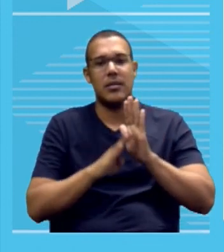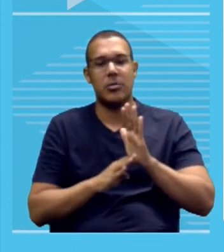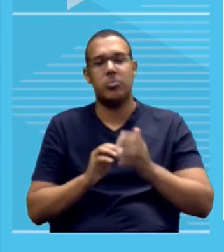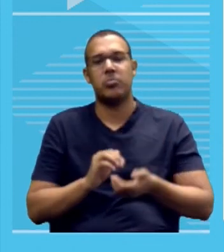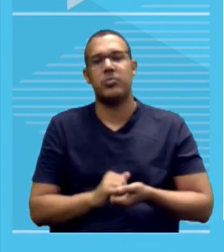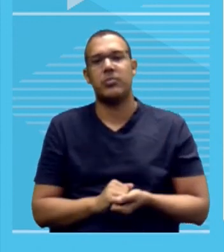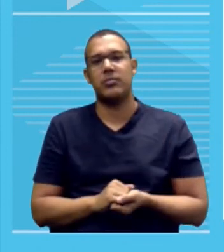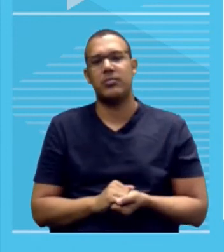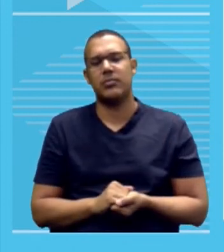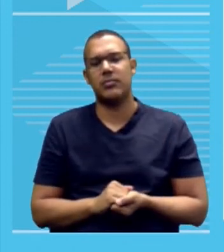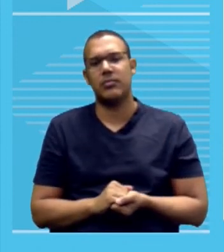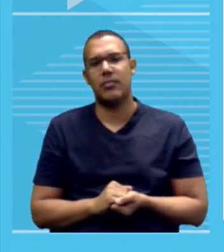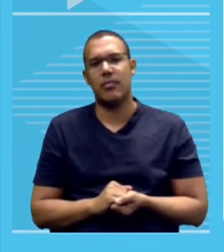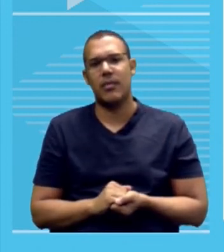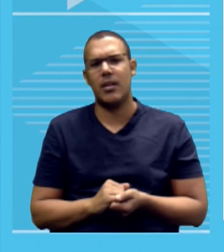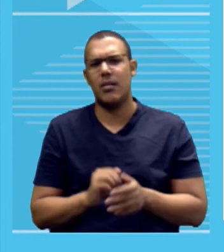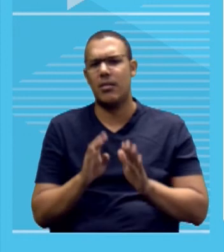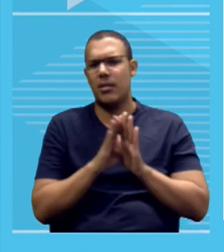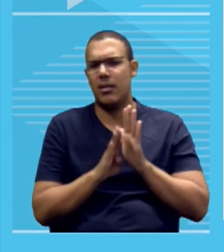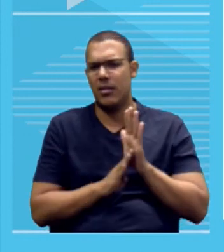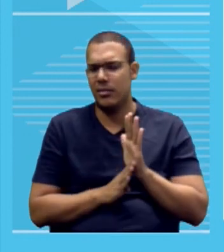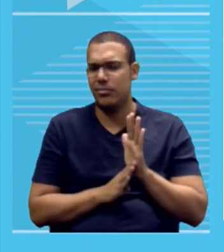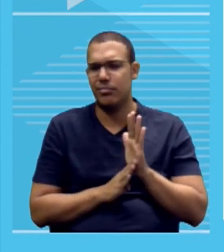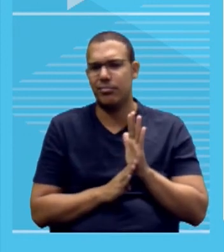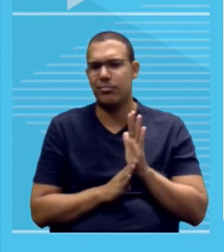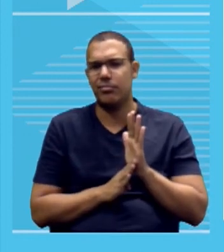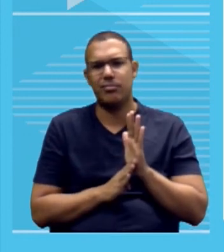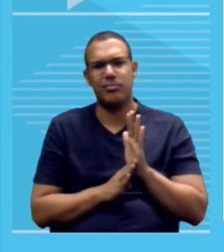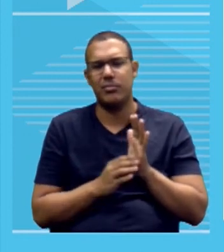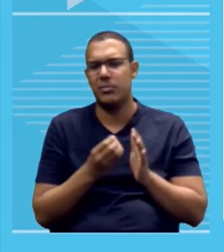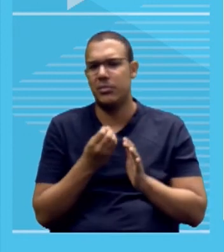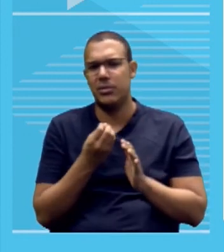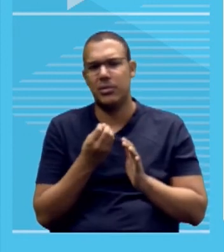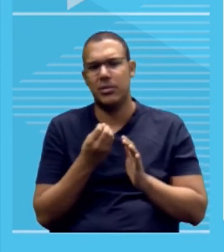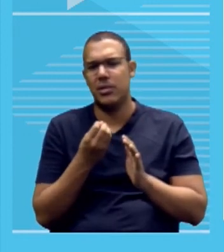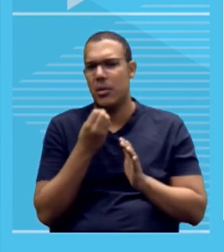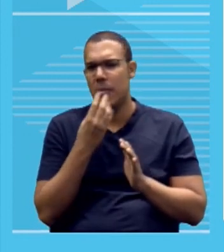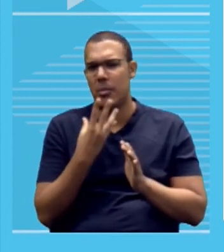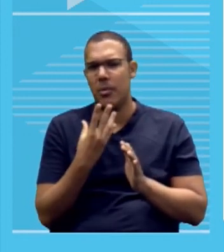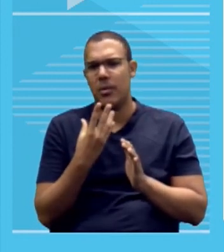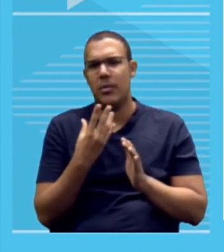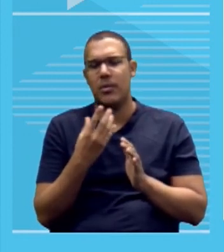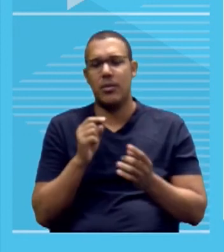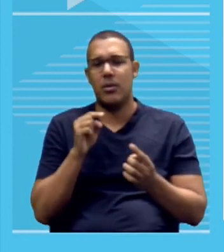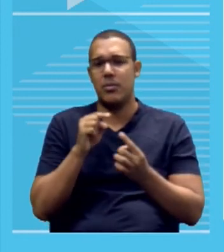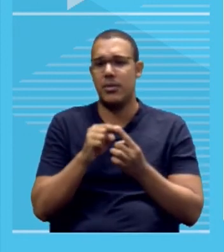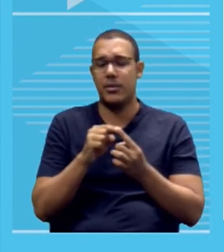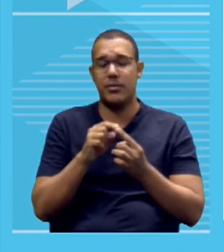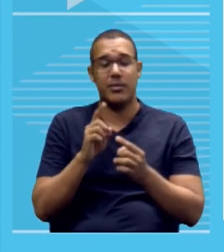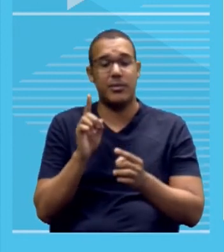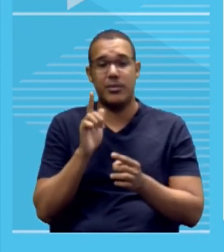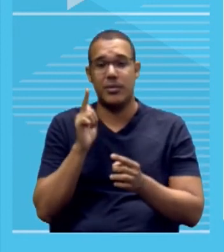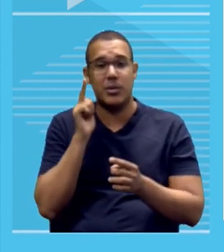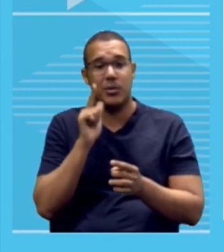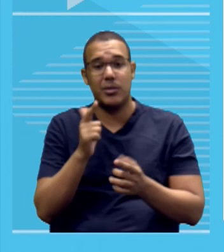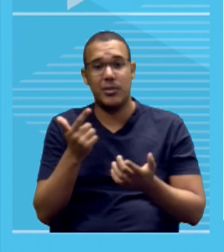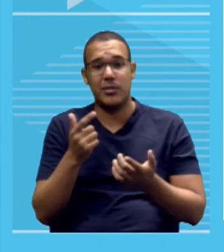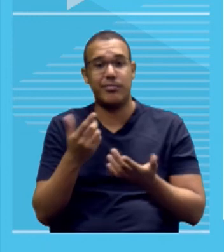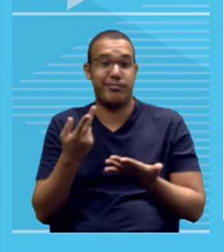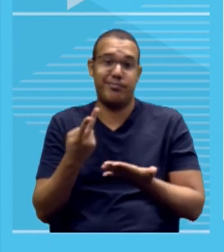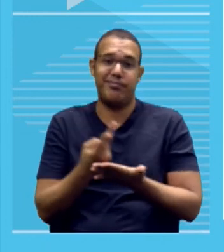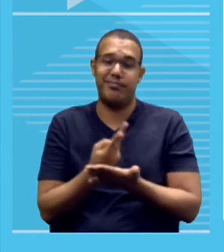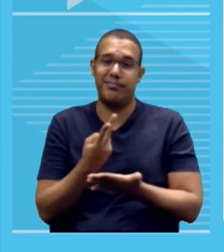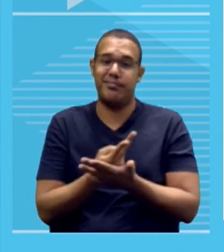não dá certo quando é que a receita não tem a sua função seu objetivo alcançado quando dá errado